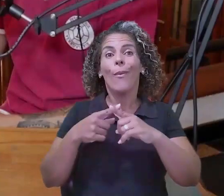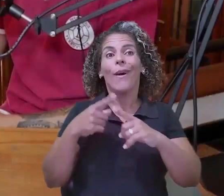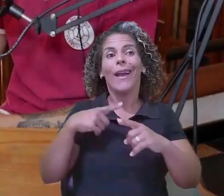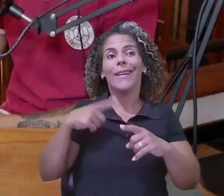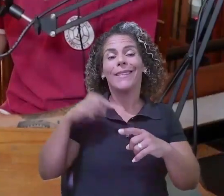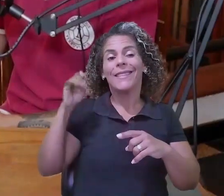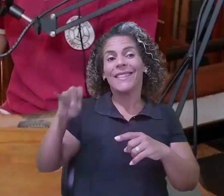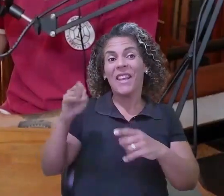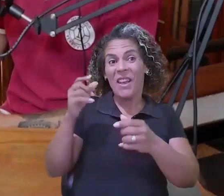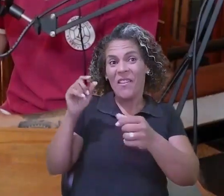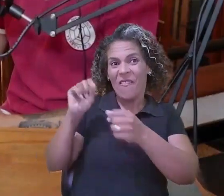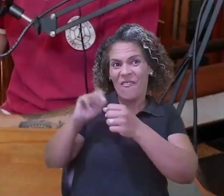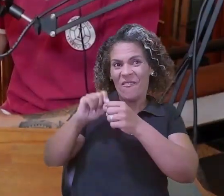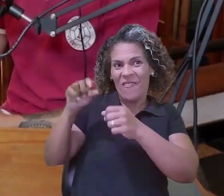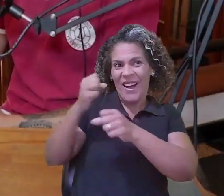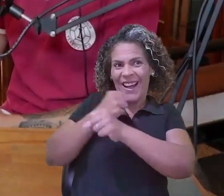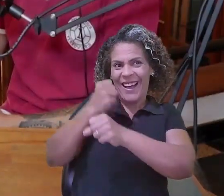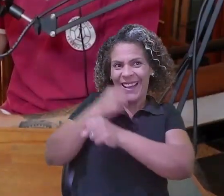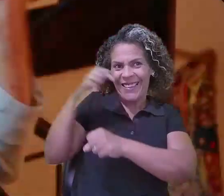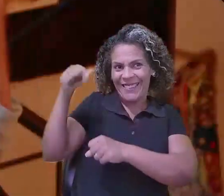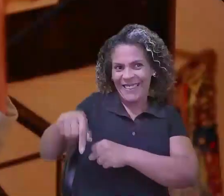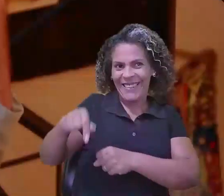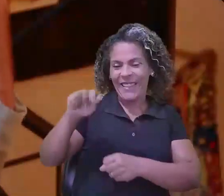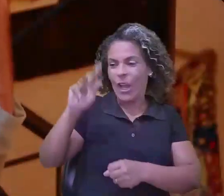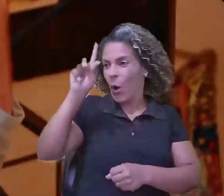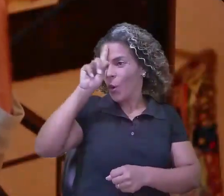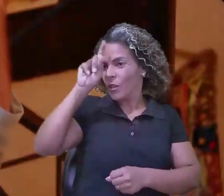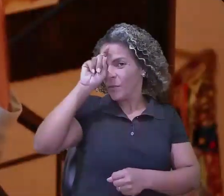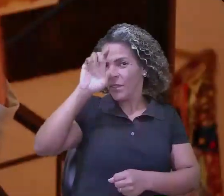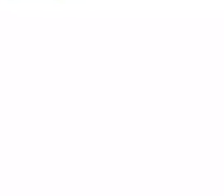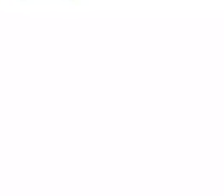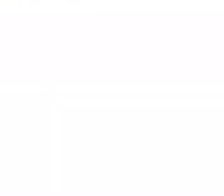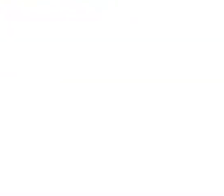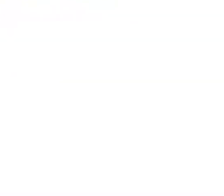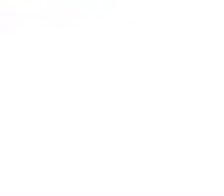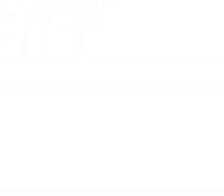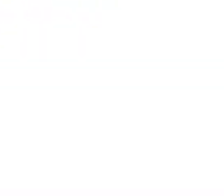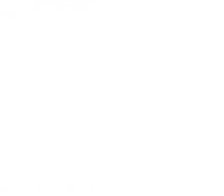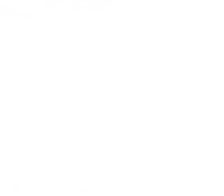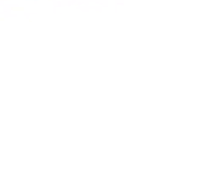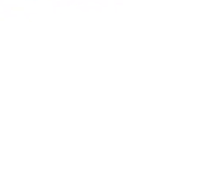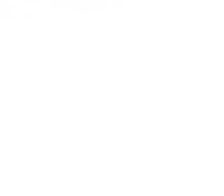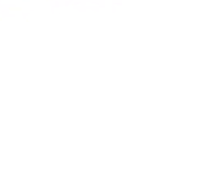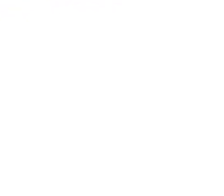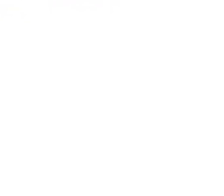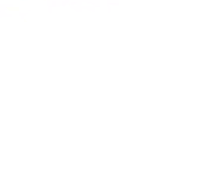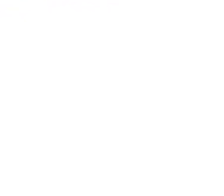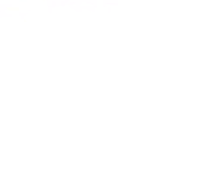conseguiu... Todo o estado que colocou o hospital de campanha... Acabou deu com o processo da Polícia Federal.